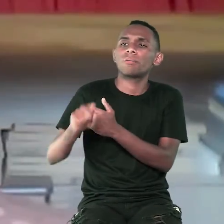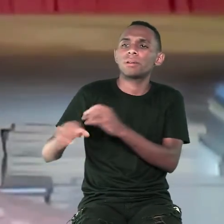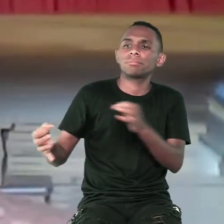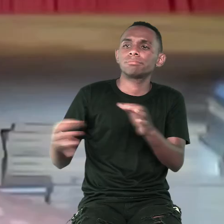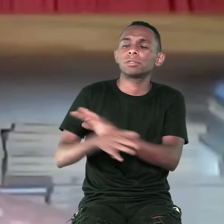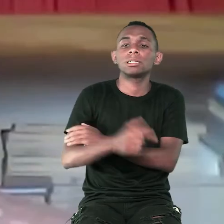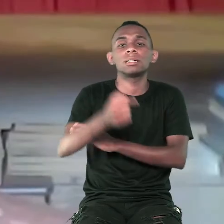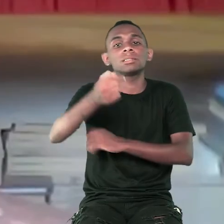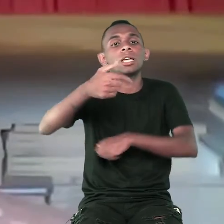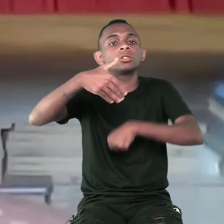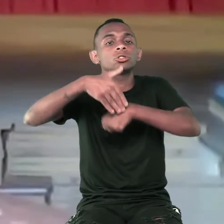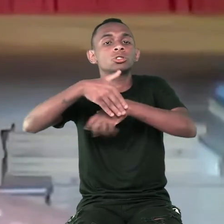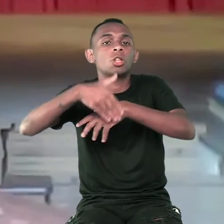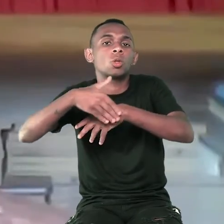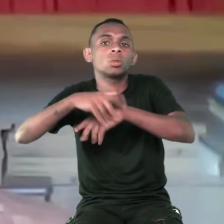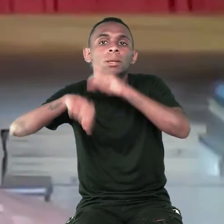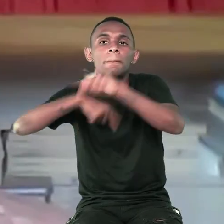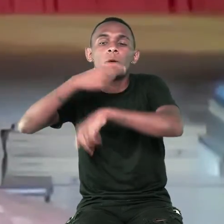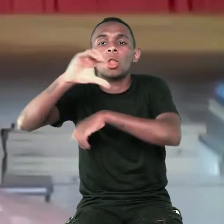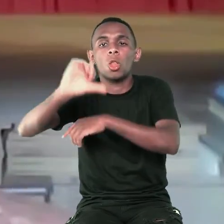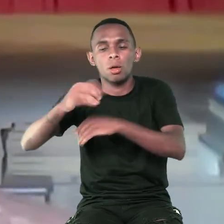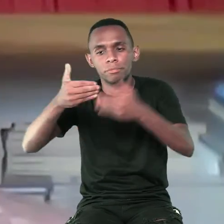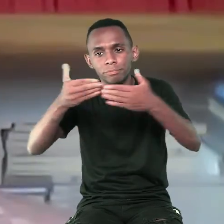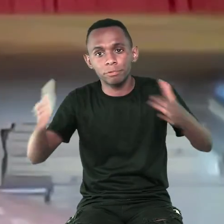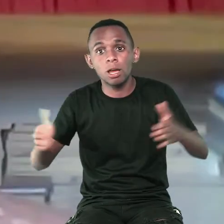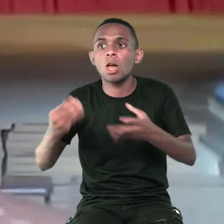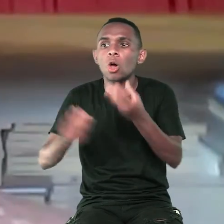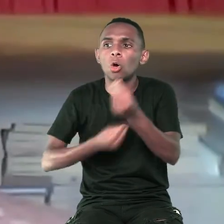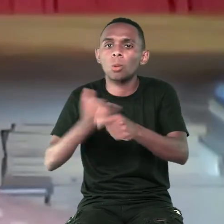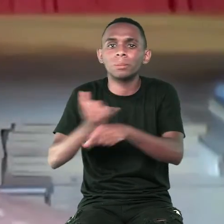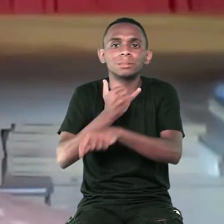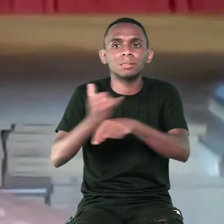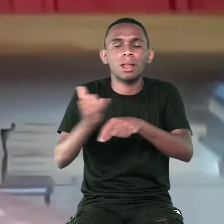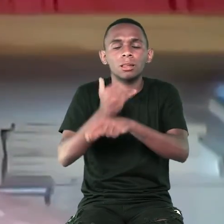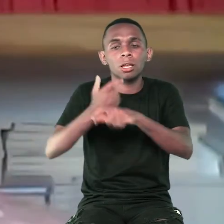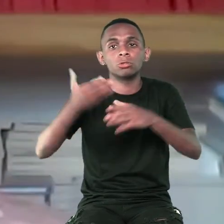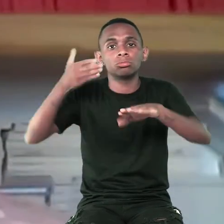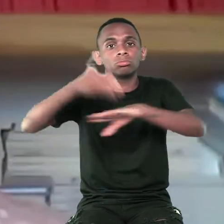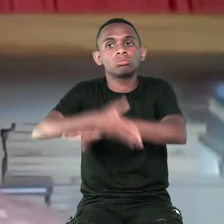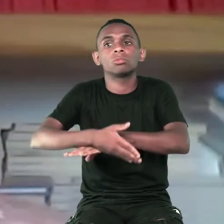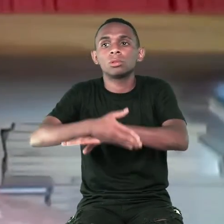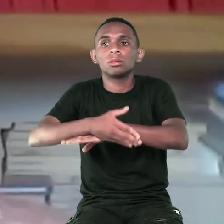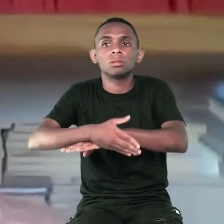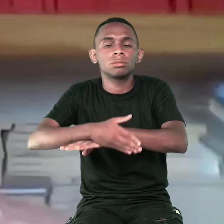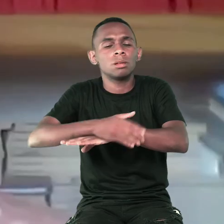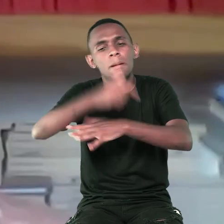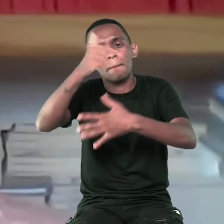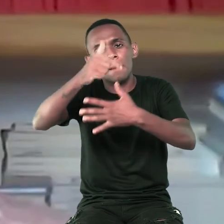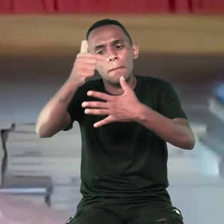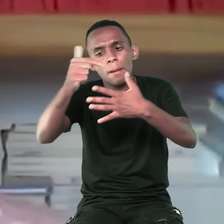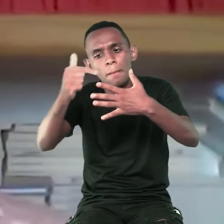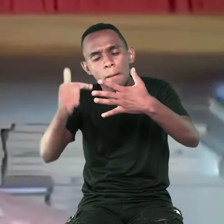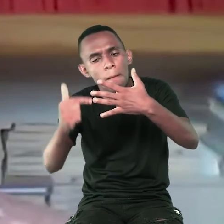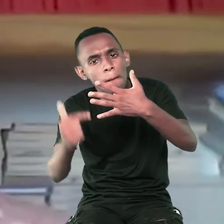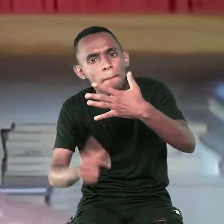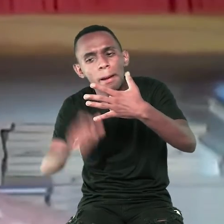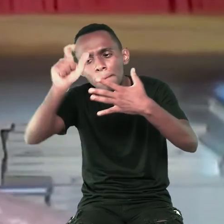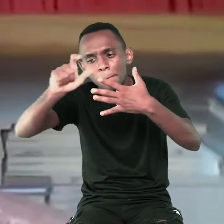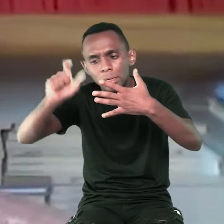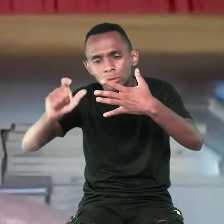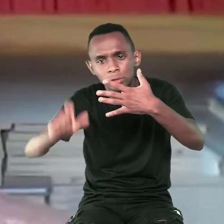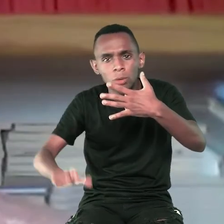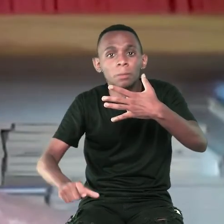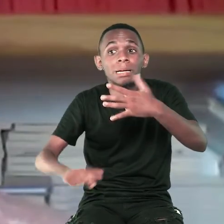às 7 horas e só abrir às 9. A forma de estar nos mundos de Clarice, Machado, Pedro Nava, Virgínia,